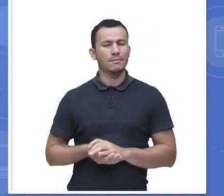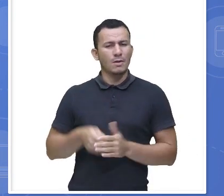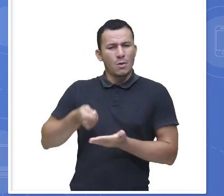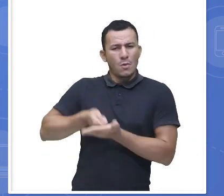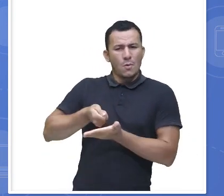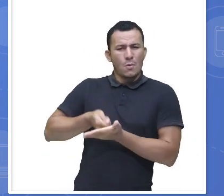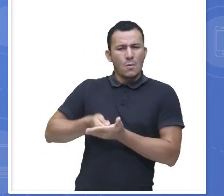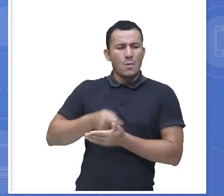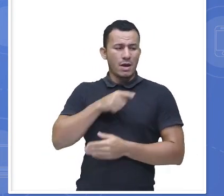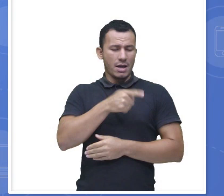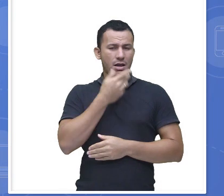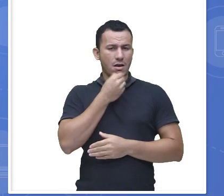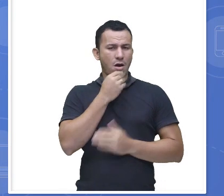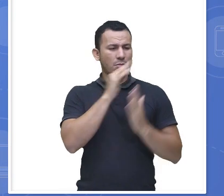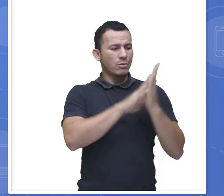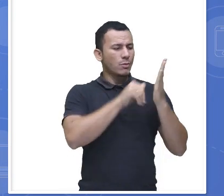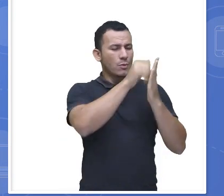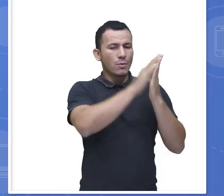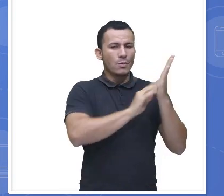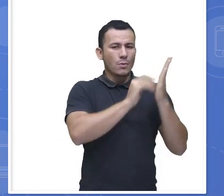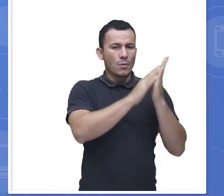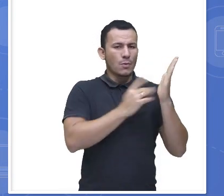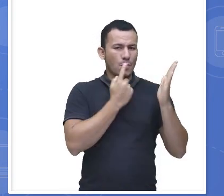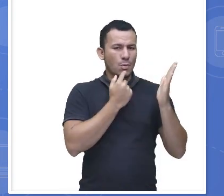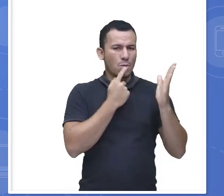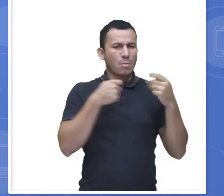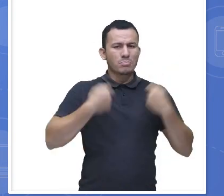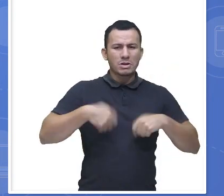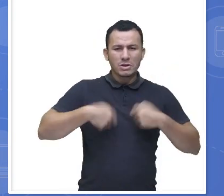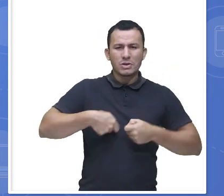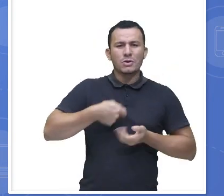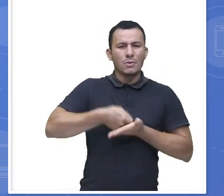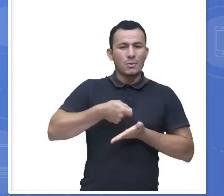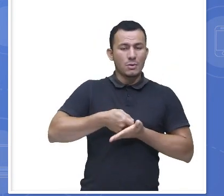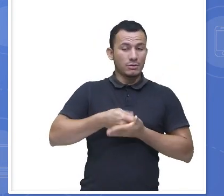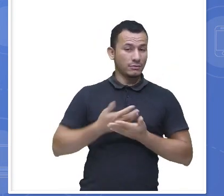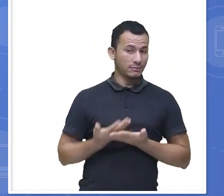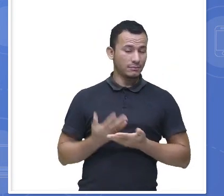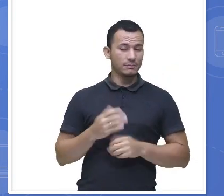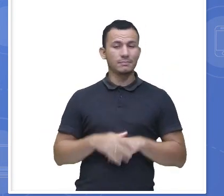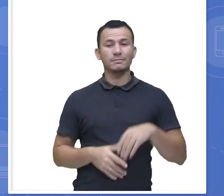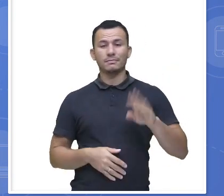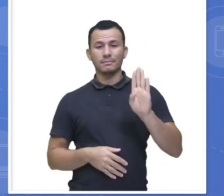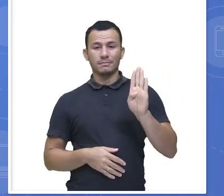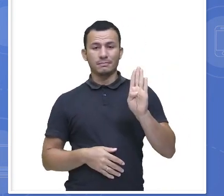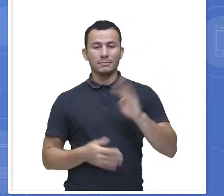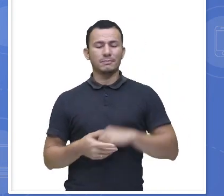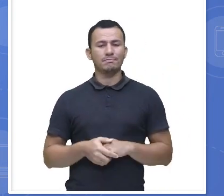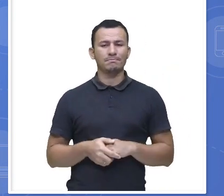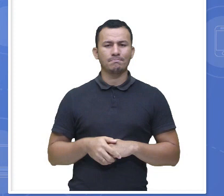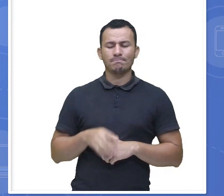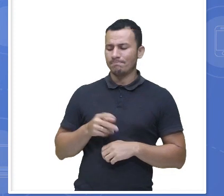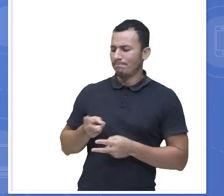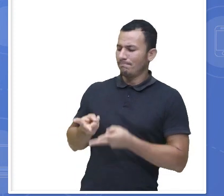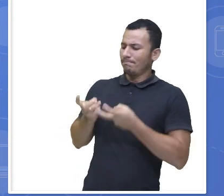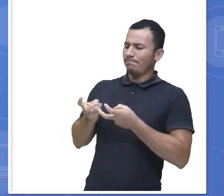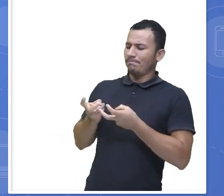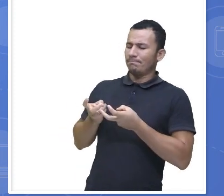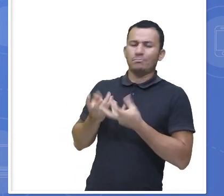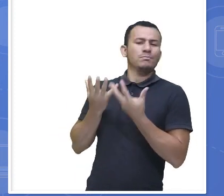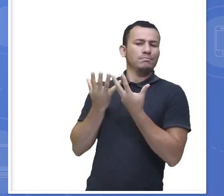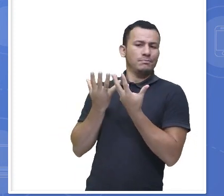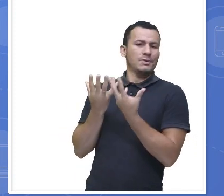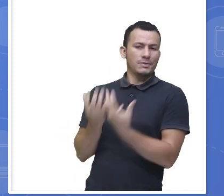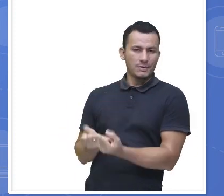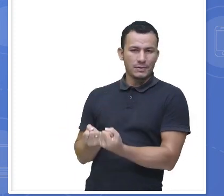obrigatoriedade do pintor em utilizar a cor vermelha no peixe. Letra B, a aceitação do artista acerca de